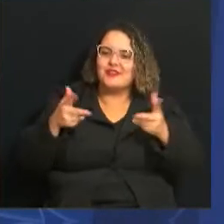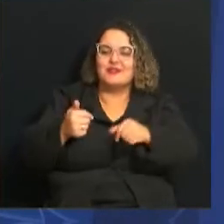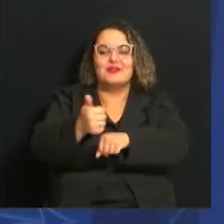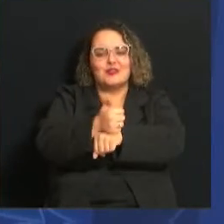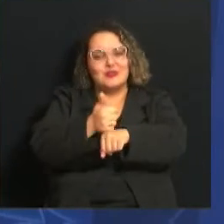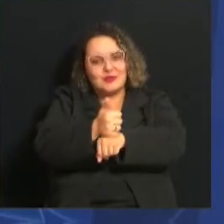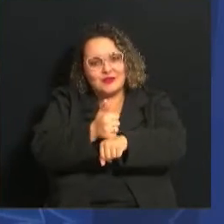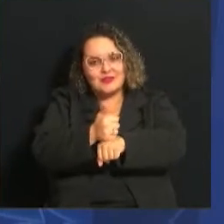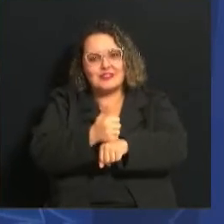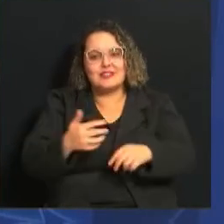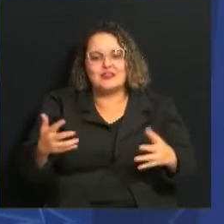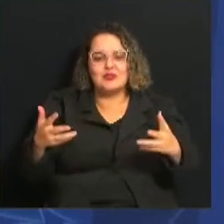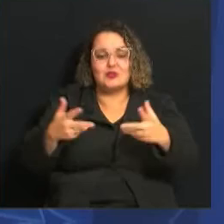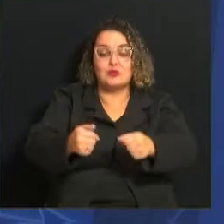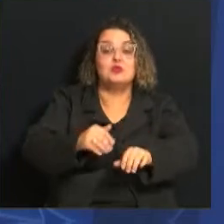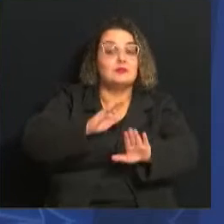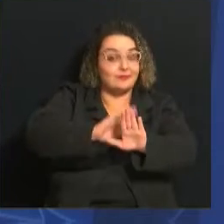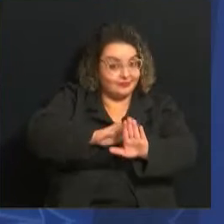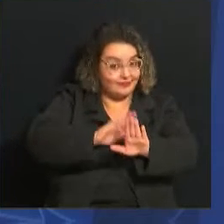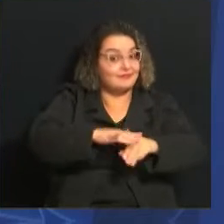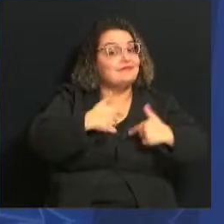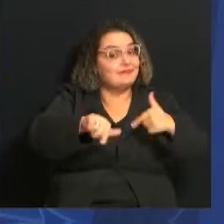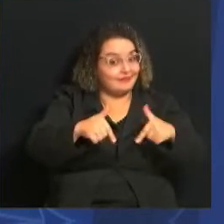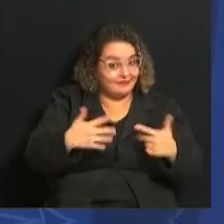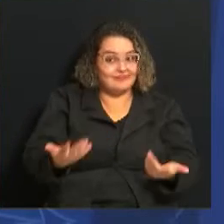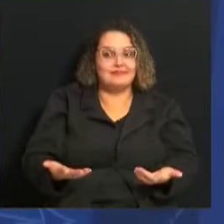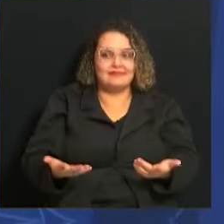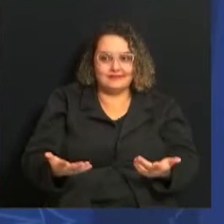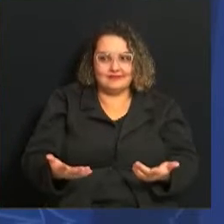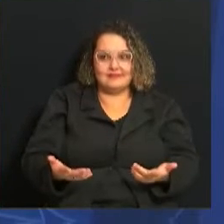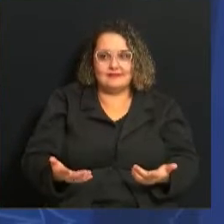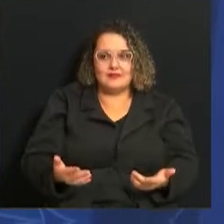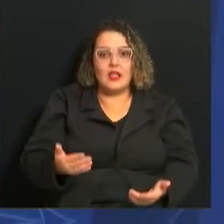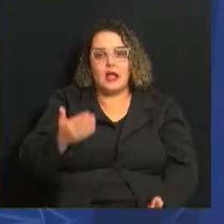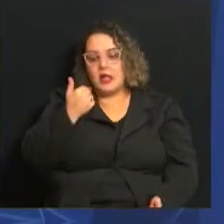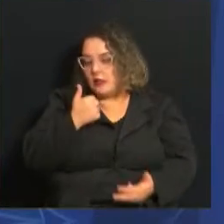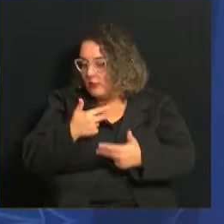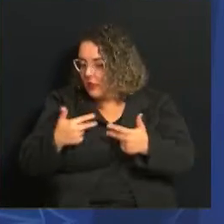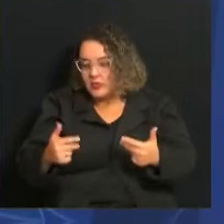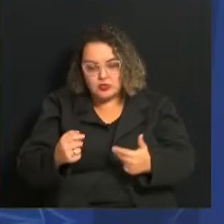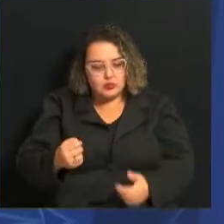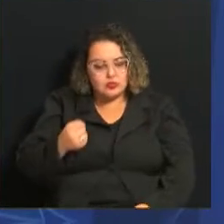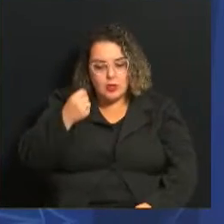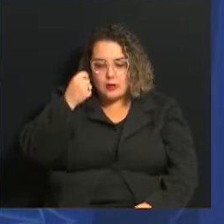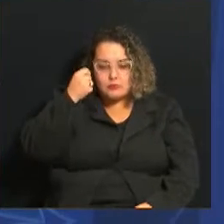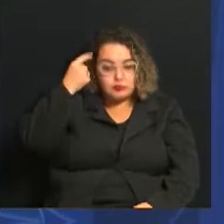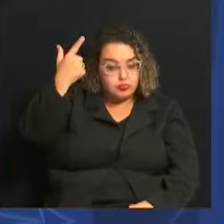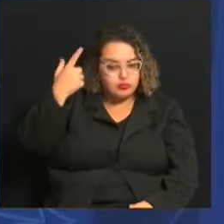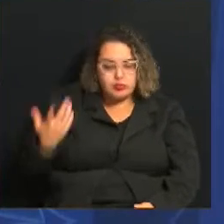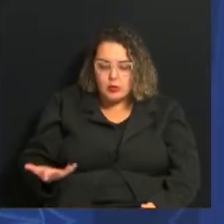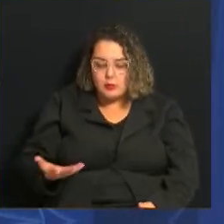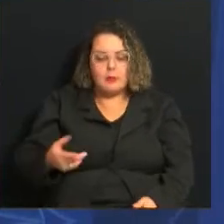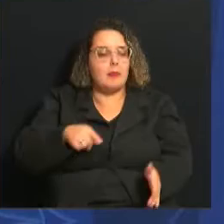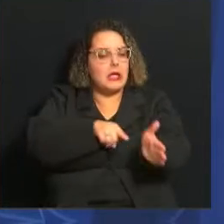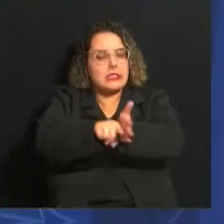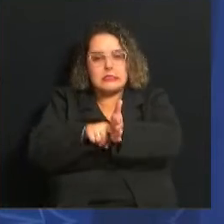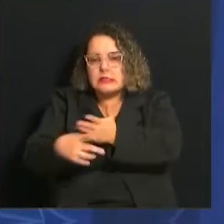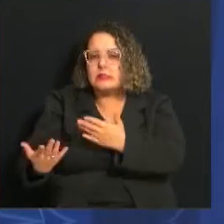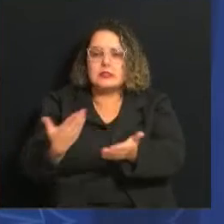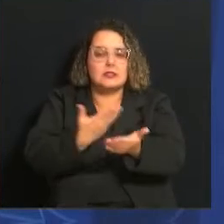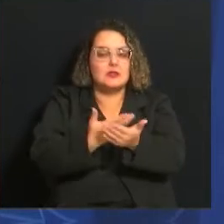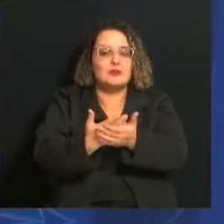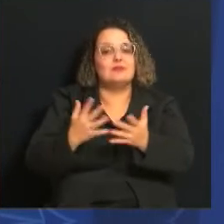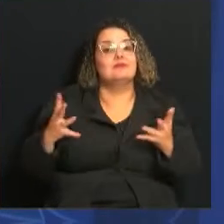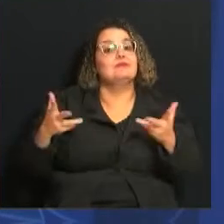que estão atuando para gerar sempre alimento, descobertas, estudos, pesquisas para todos nós.